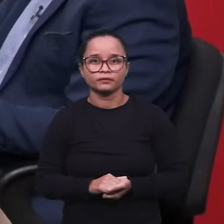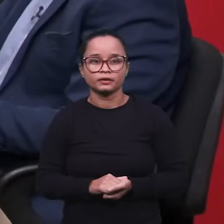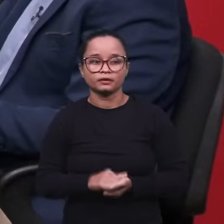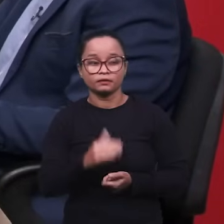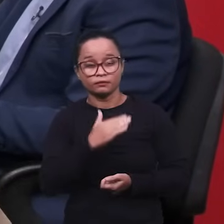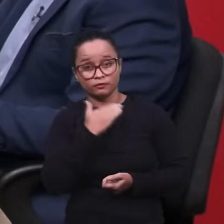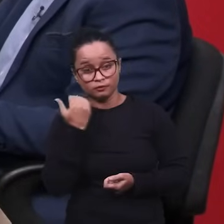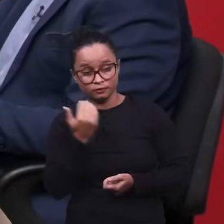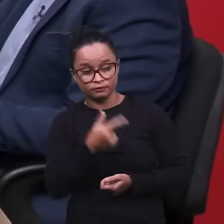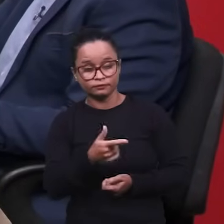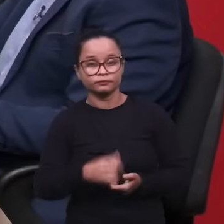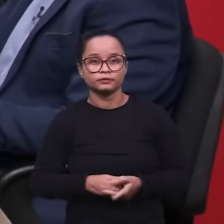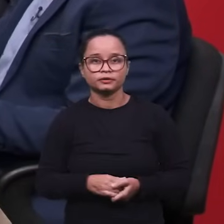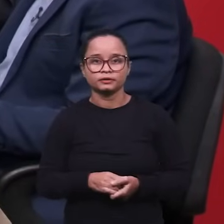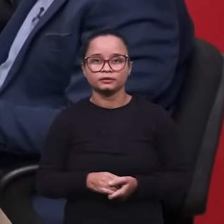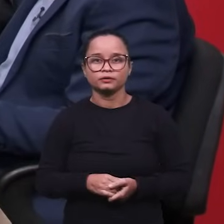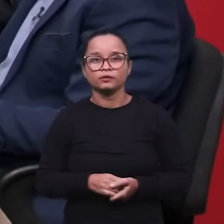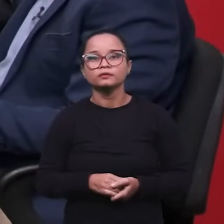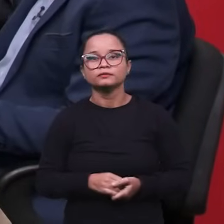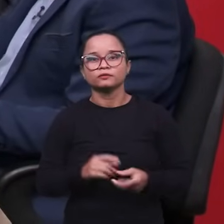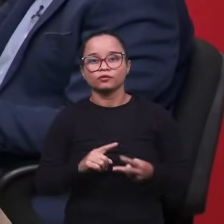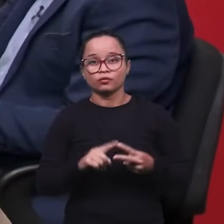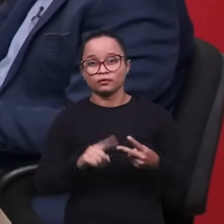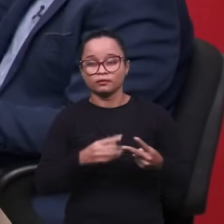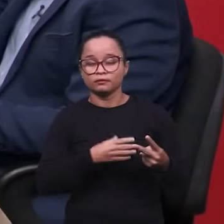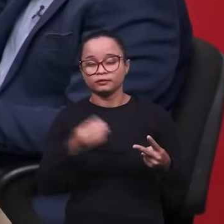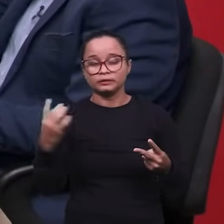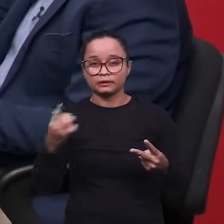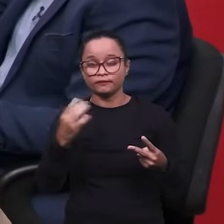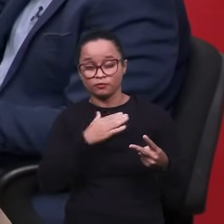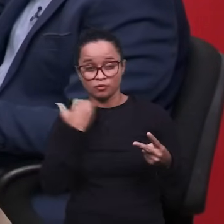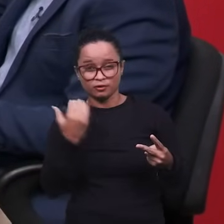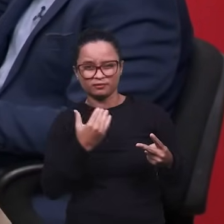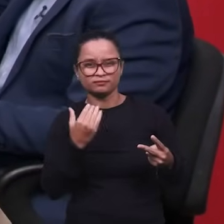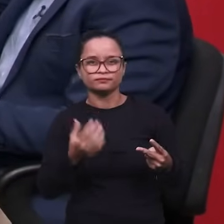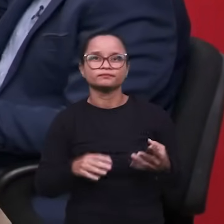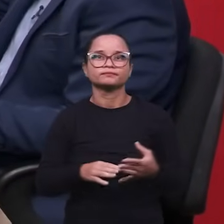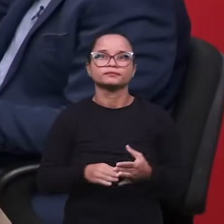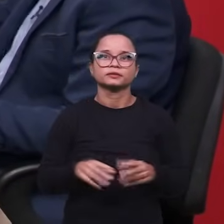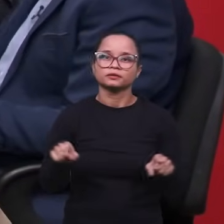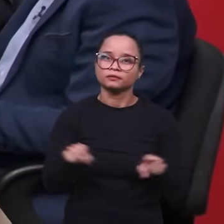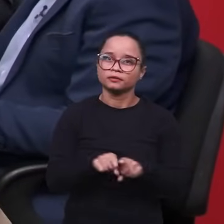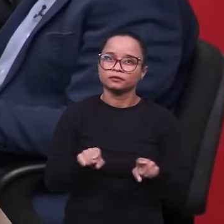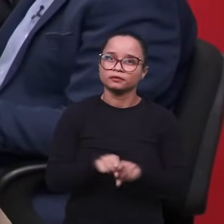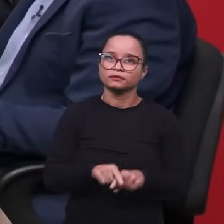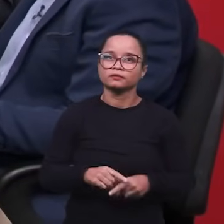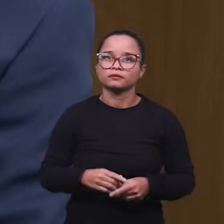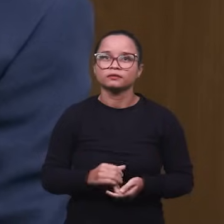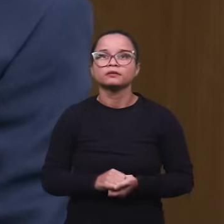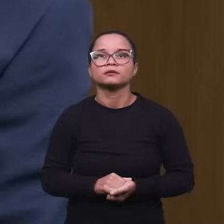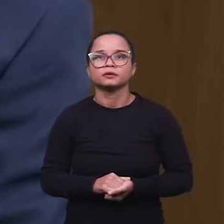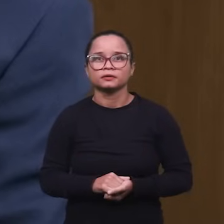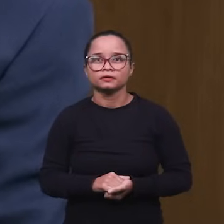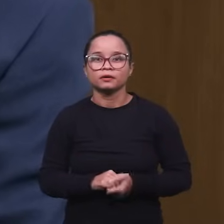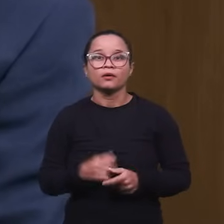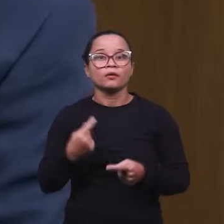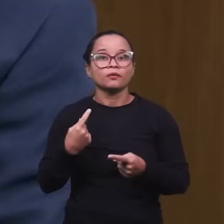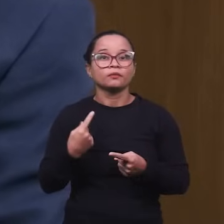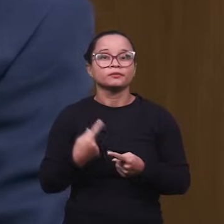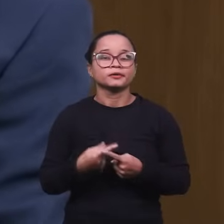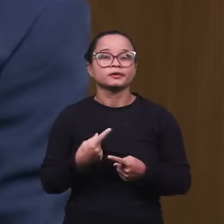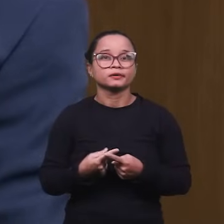Absalão morreu de forma trágica, Adonias também, novo ainda, né, teve a sua vida